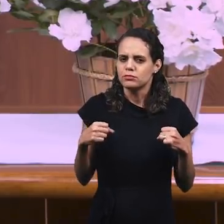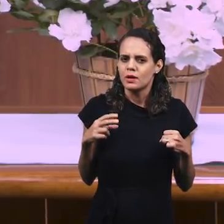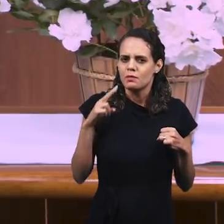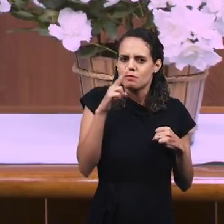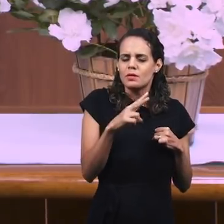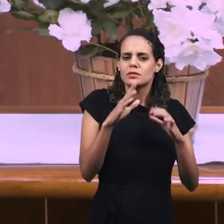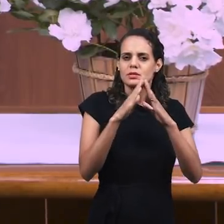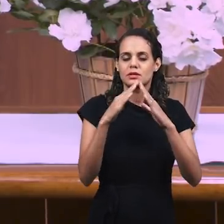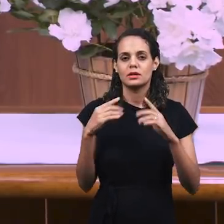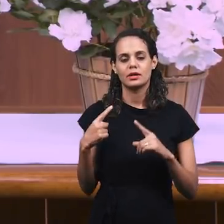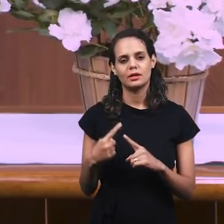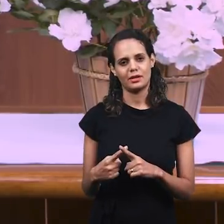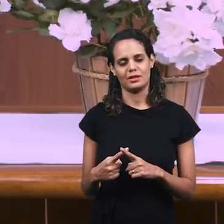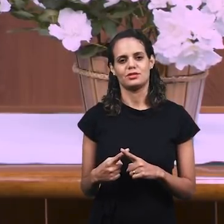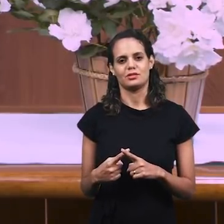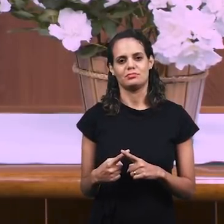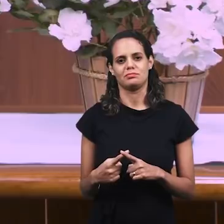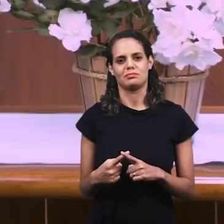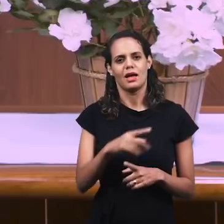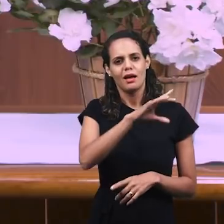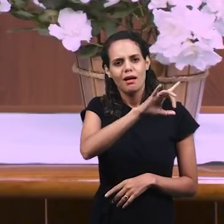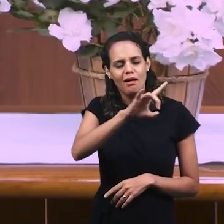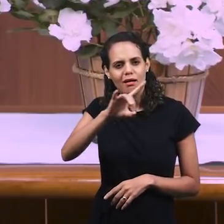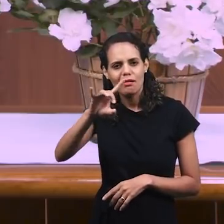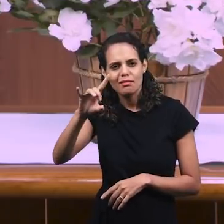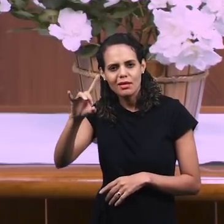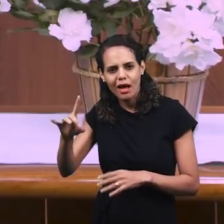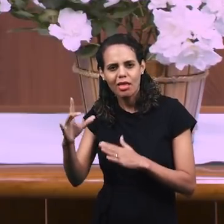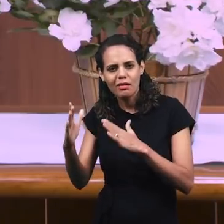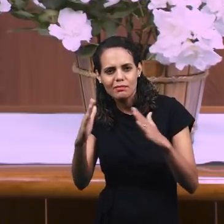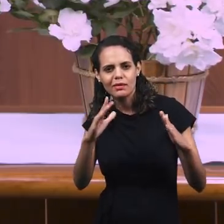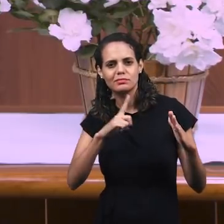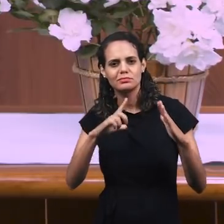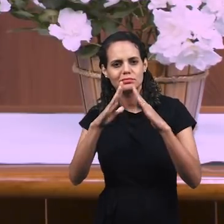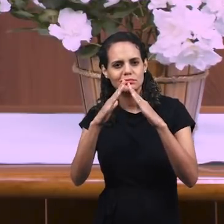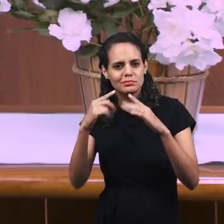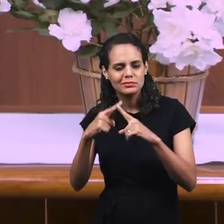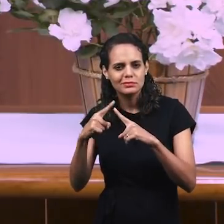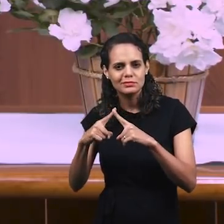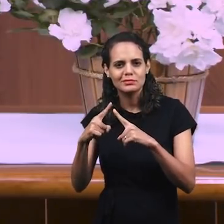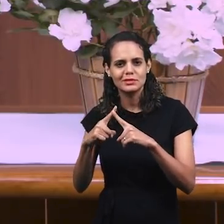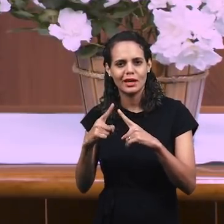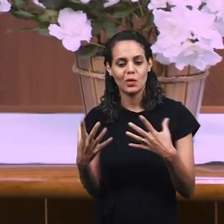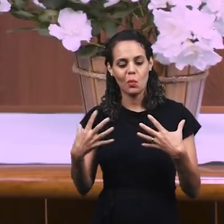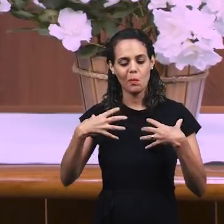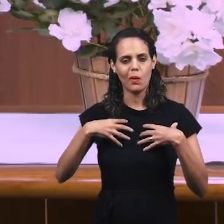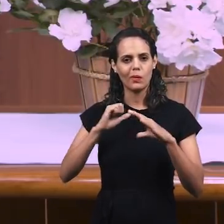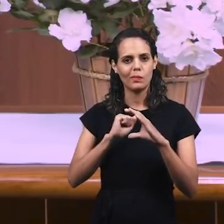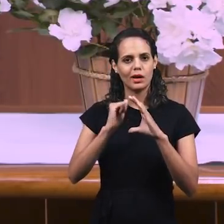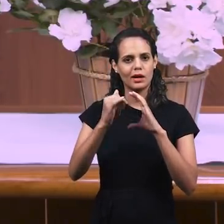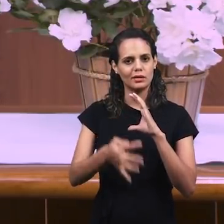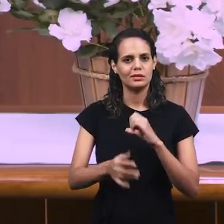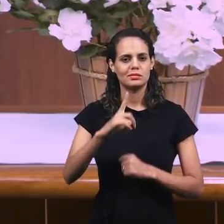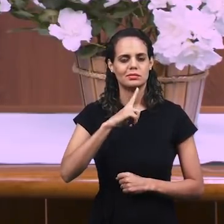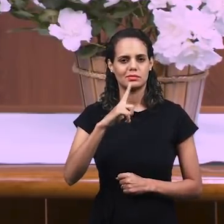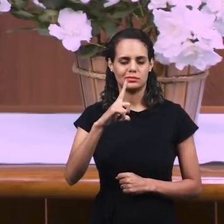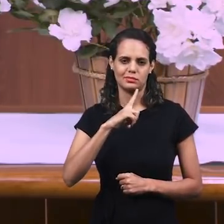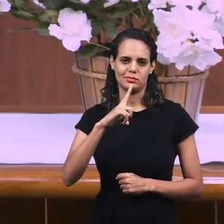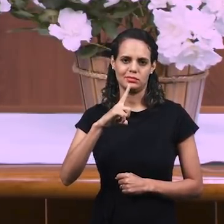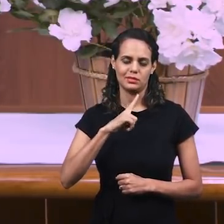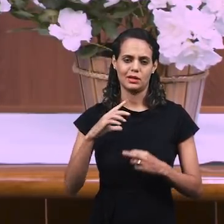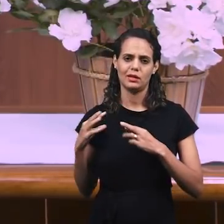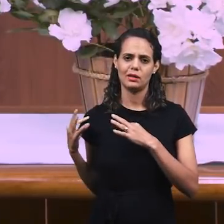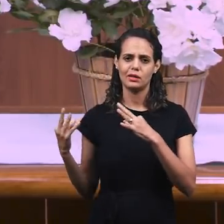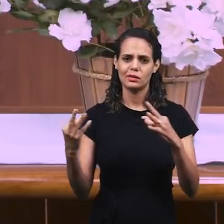igreja. Cada setor da igreja tem uma característica, lógico que se destaca. Todos têm as